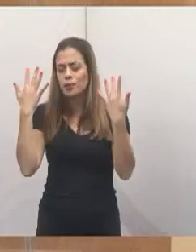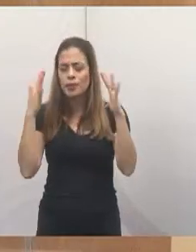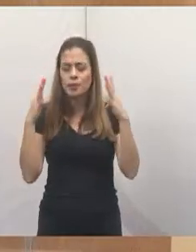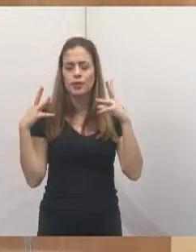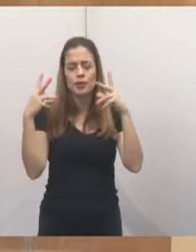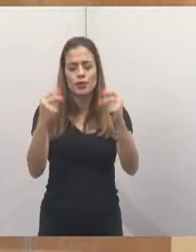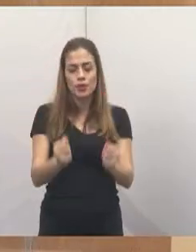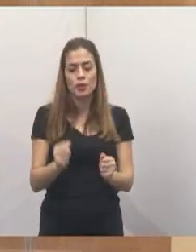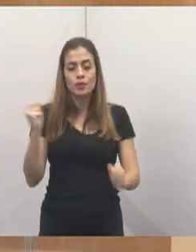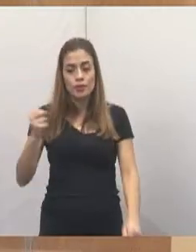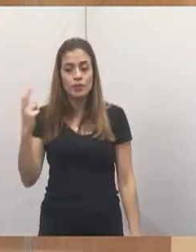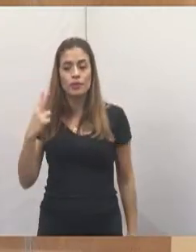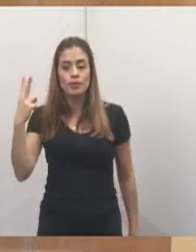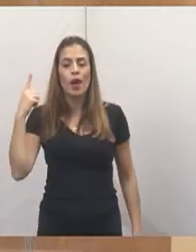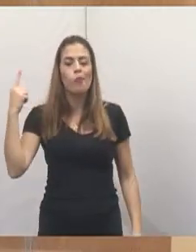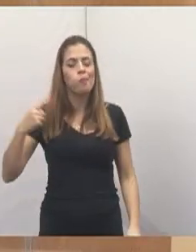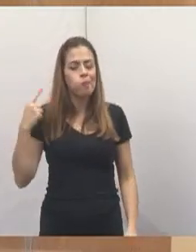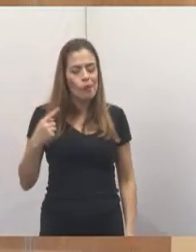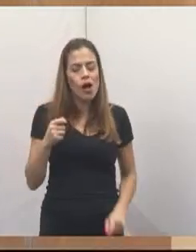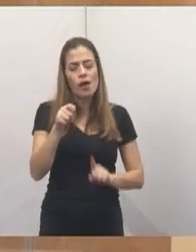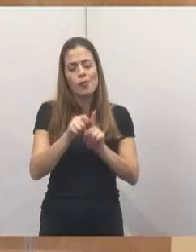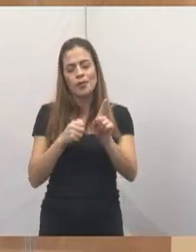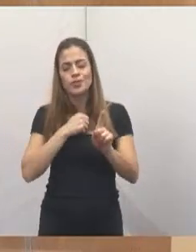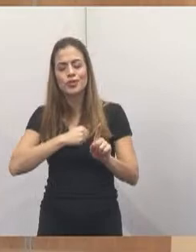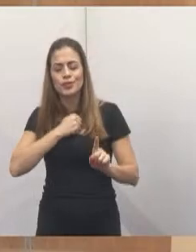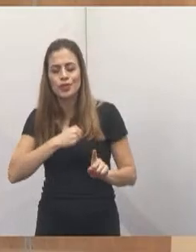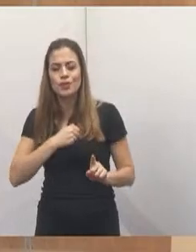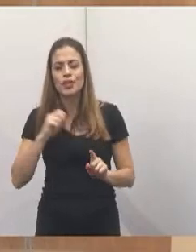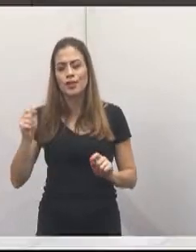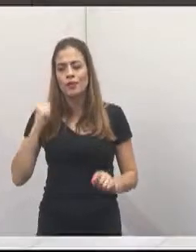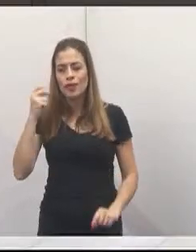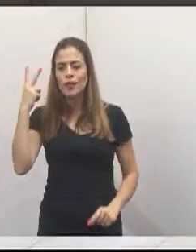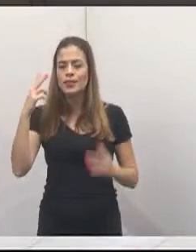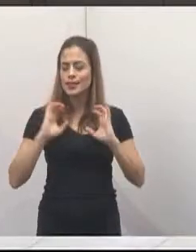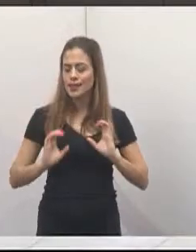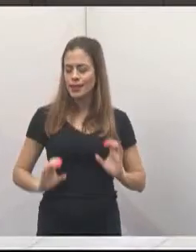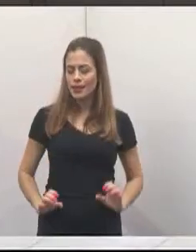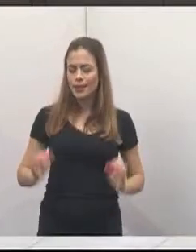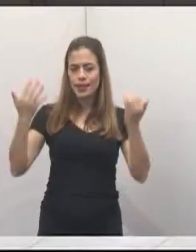viva a advocacia, viva mês de agosto e viva a cidadania.